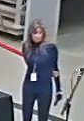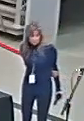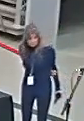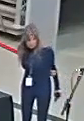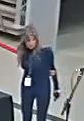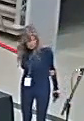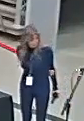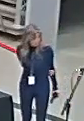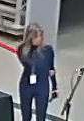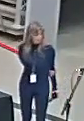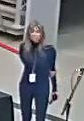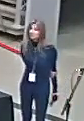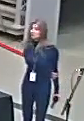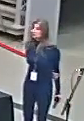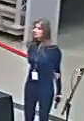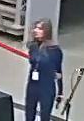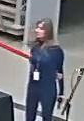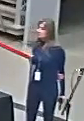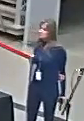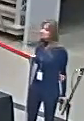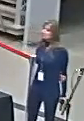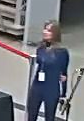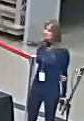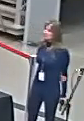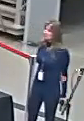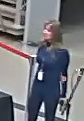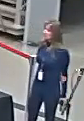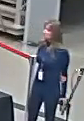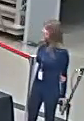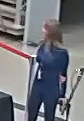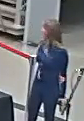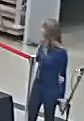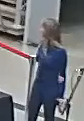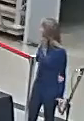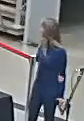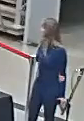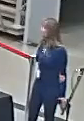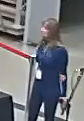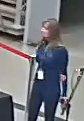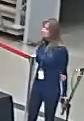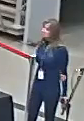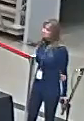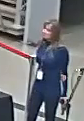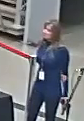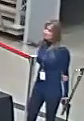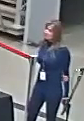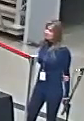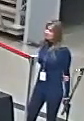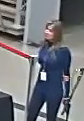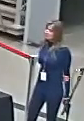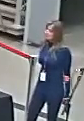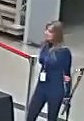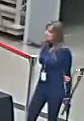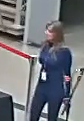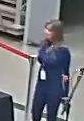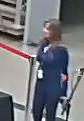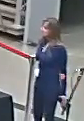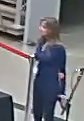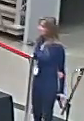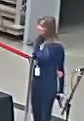frota acessível requerimento do professor seja visita